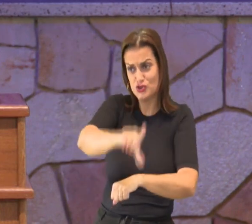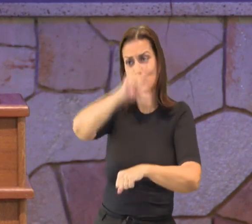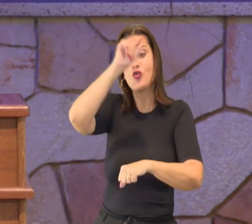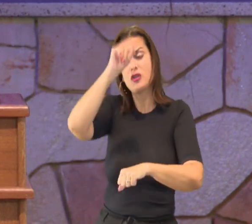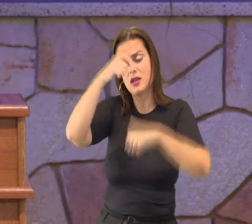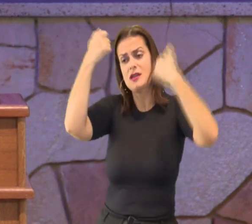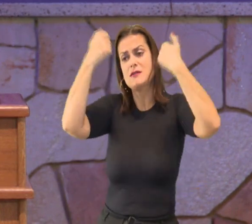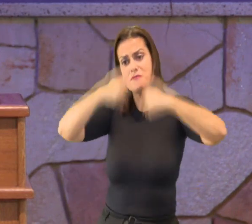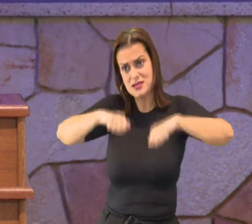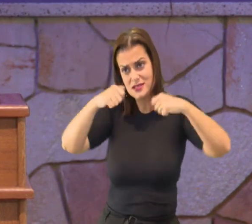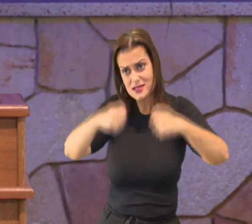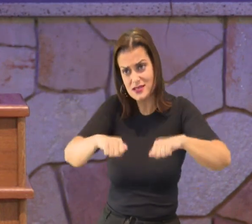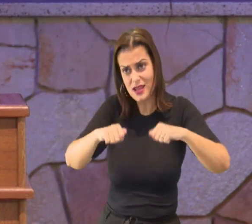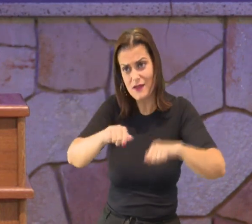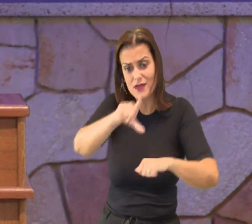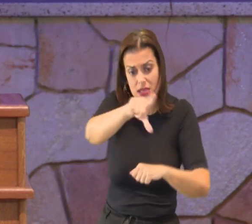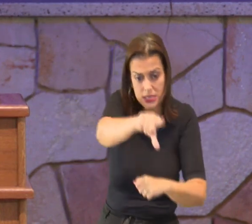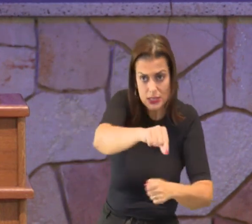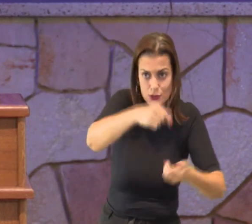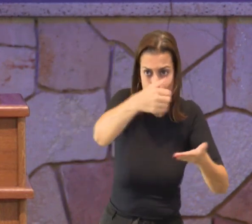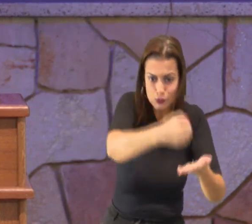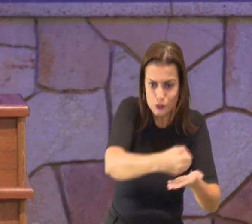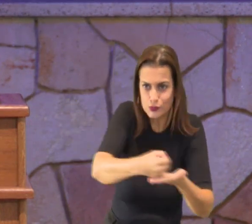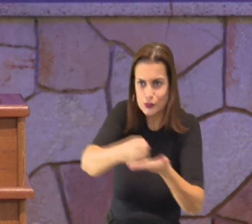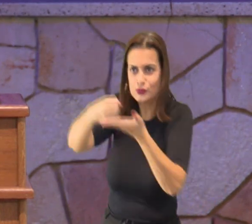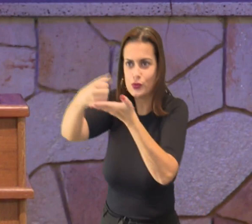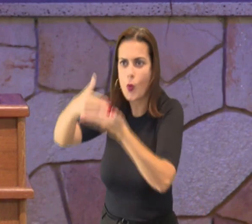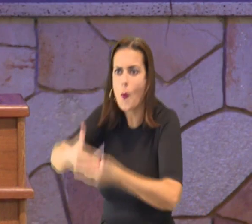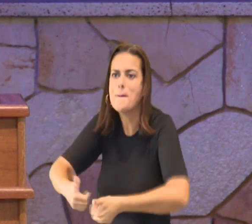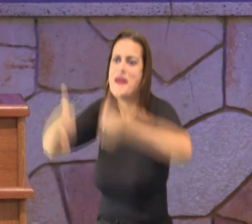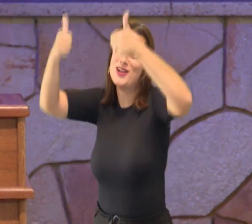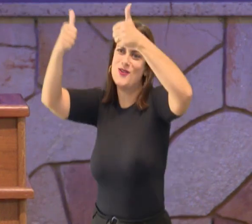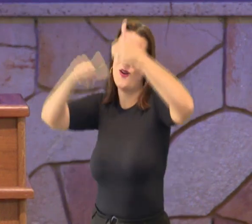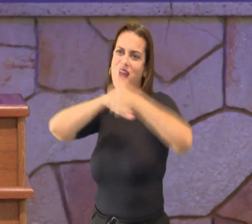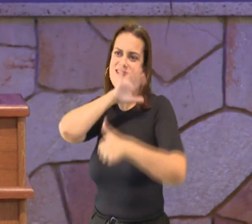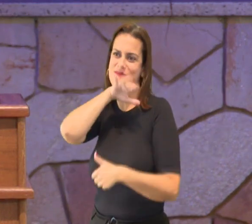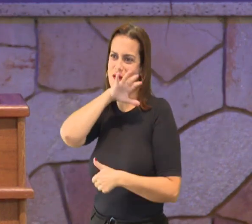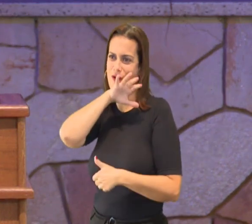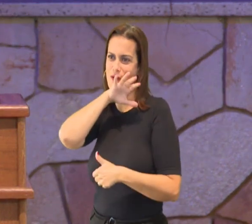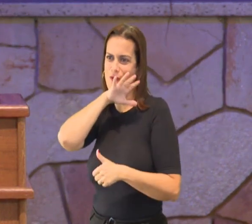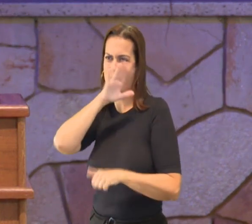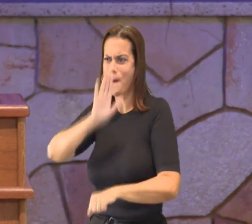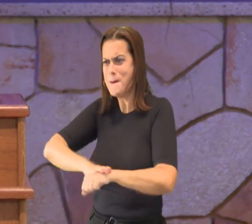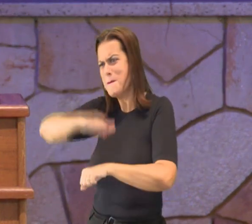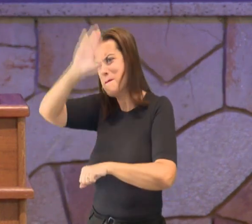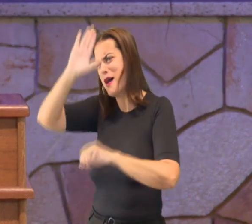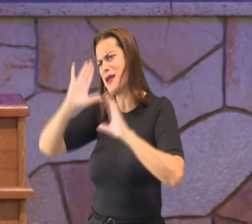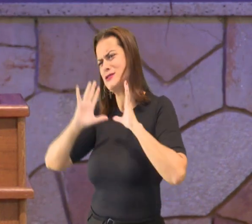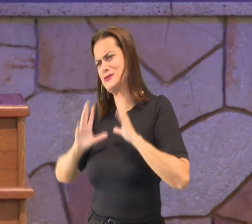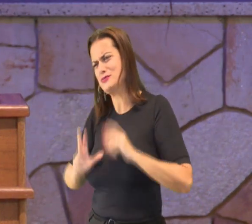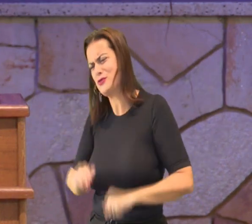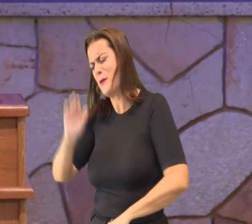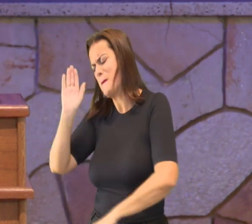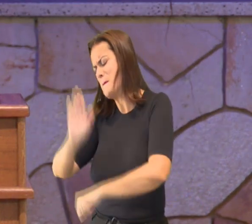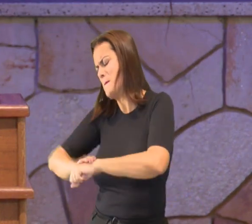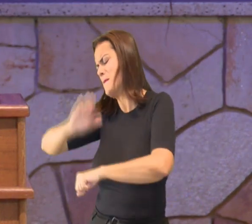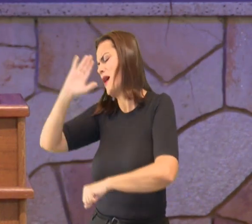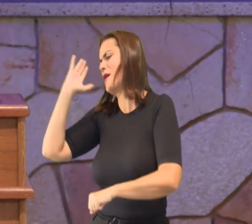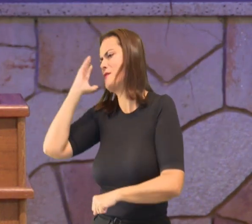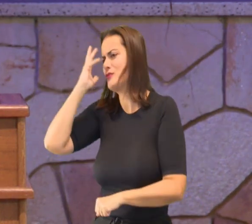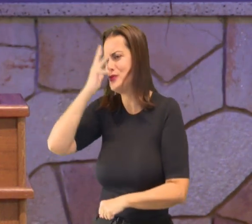ele deveria escolher, separar o melhor animal, o mais puro, o mais bonito, o